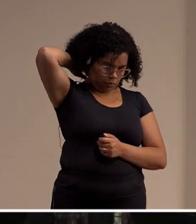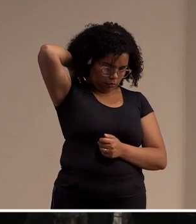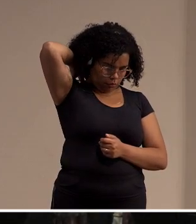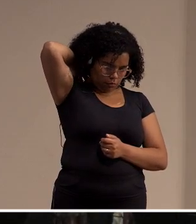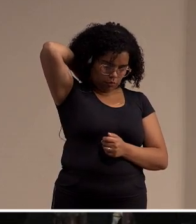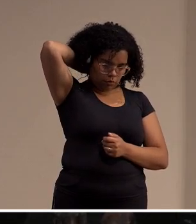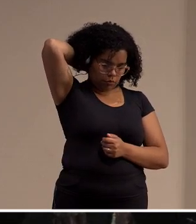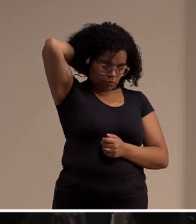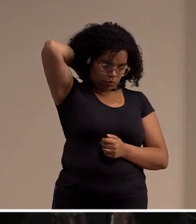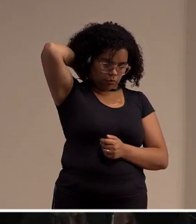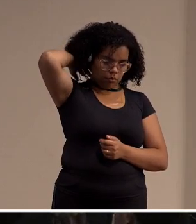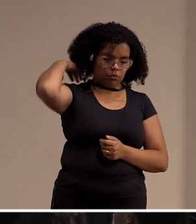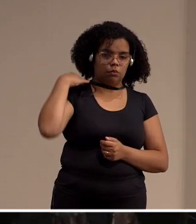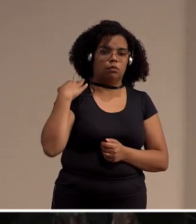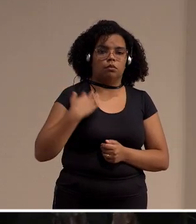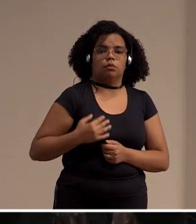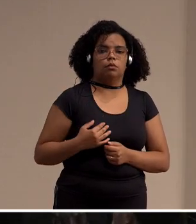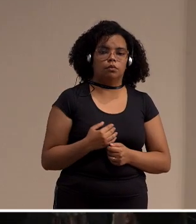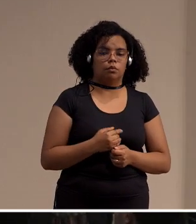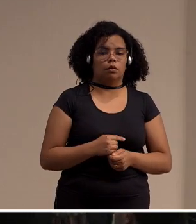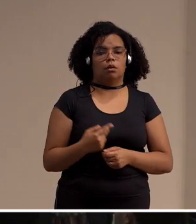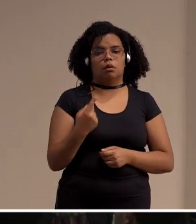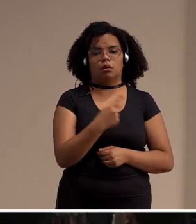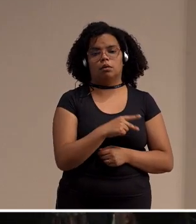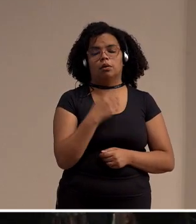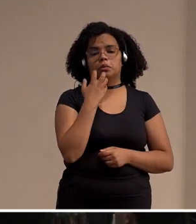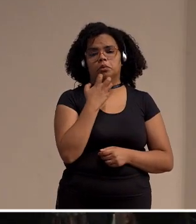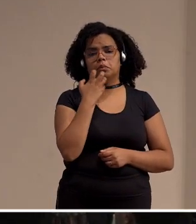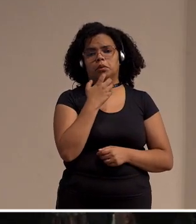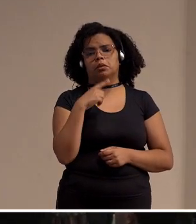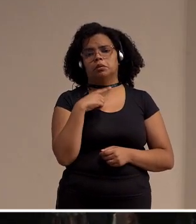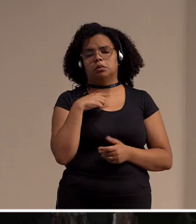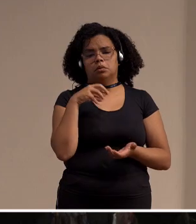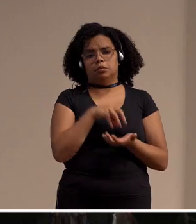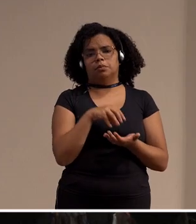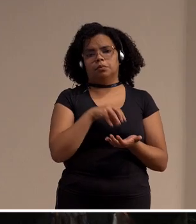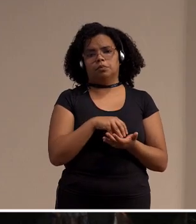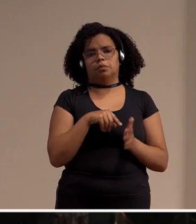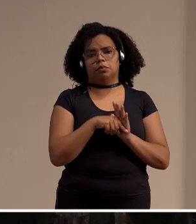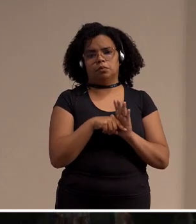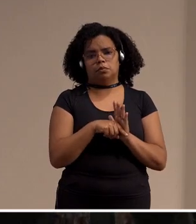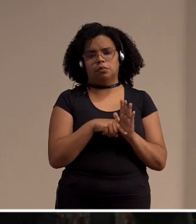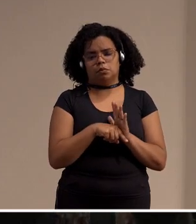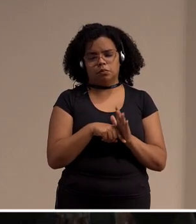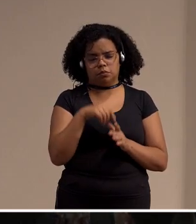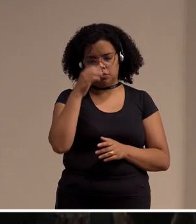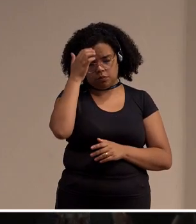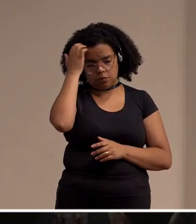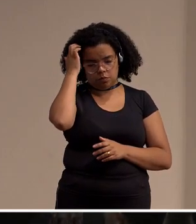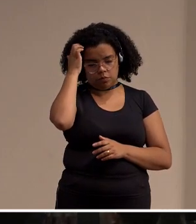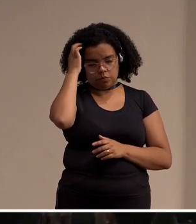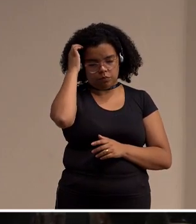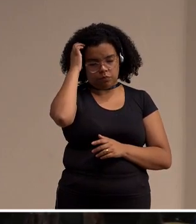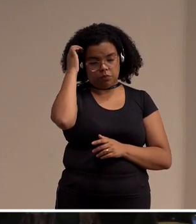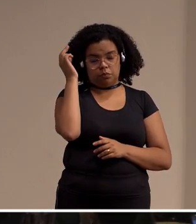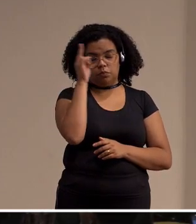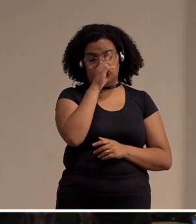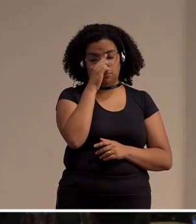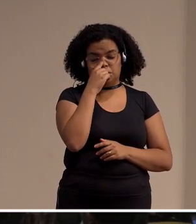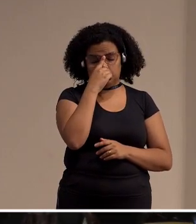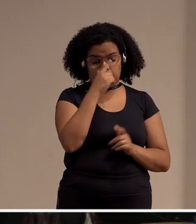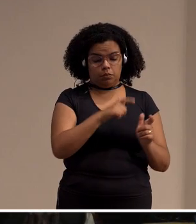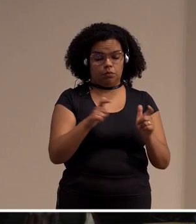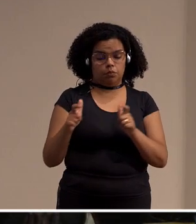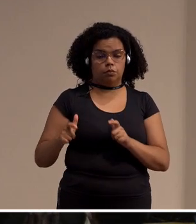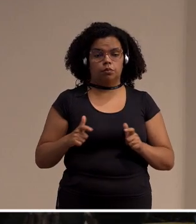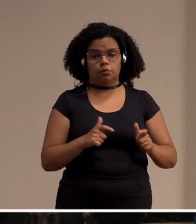esos romances tienen como una centralidad en la pesquisa de historia o de lugares que tienen una historia